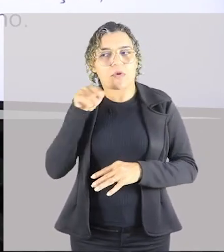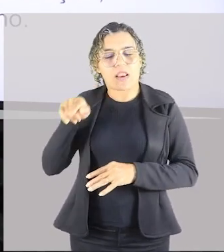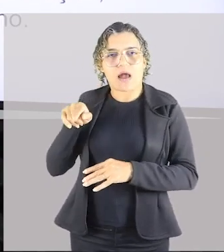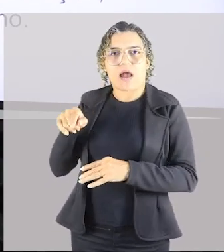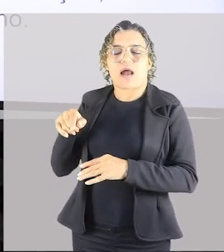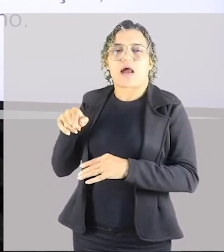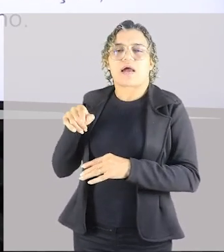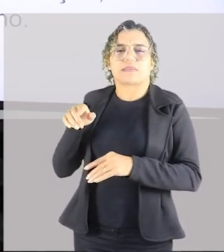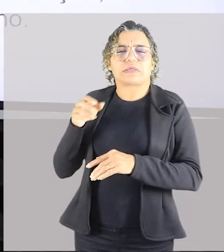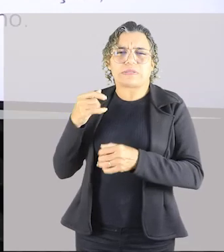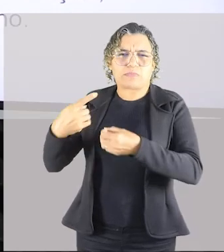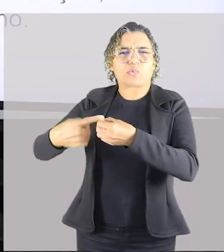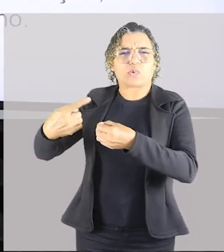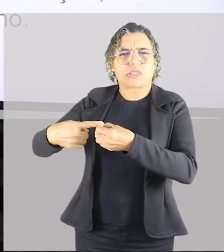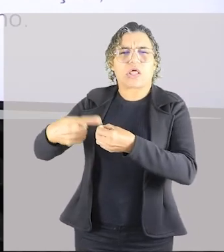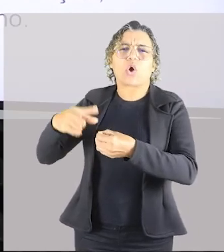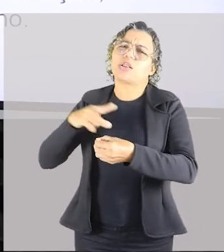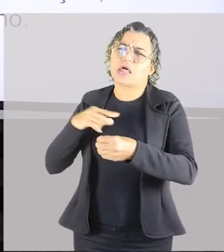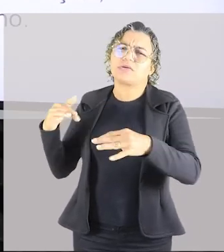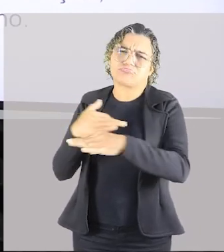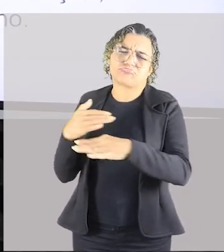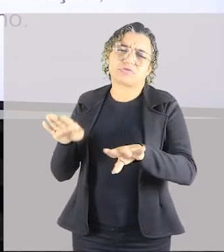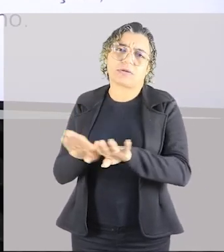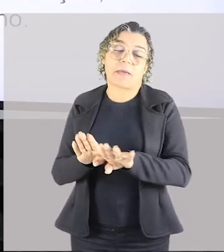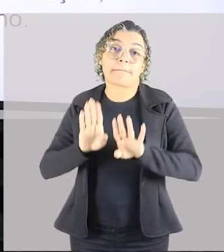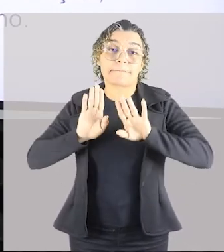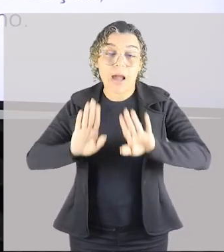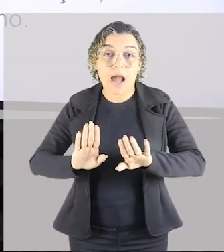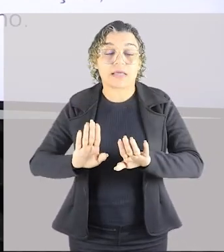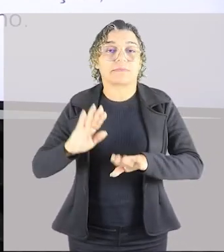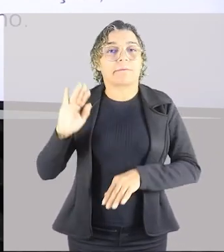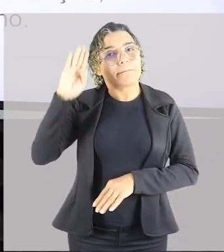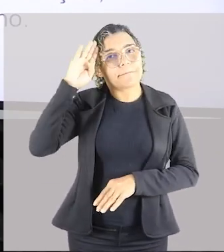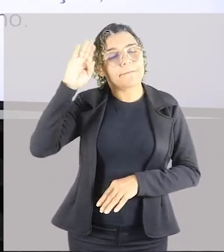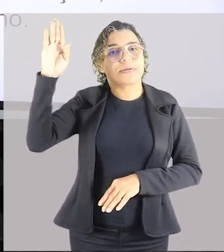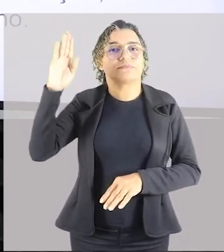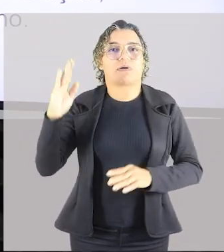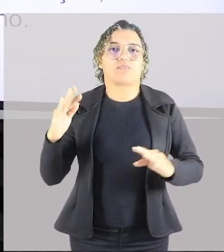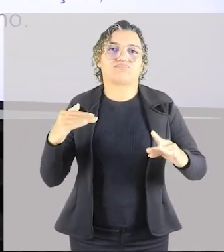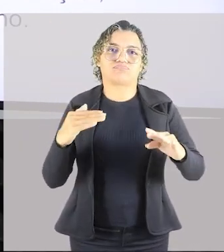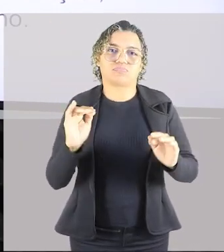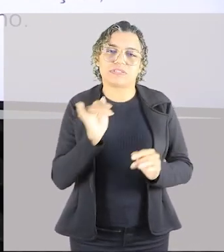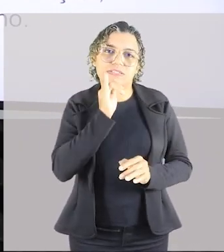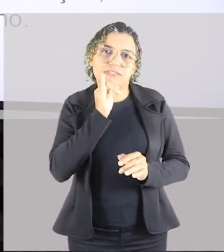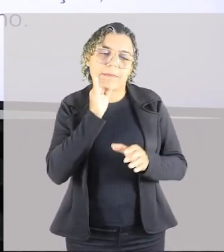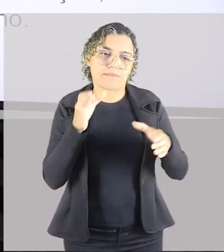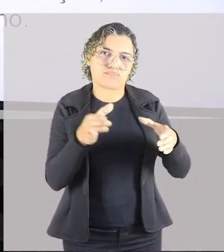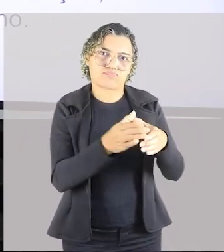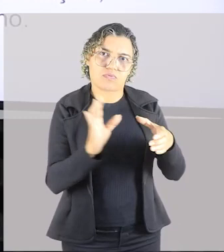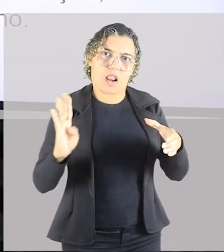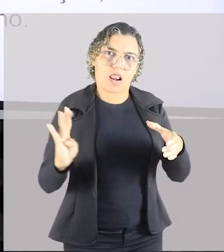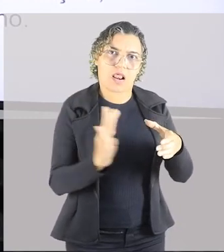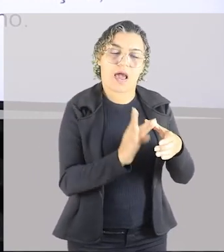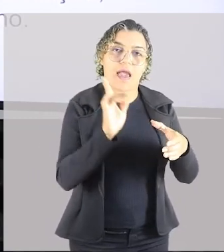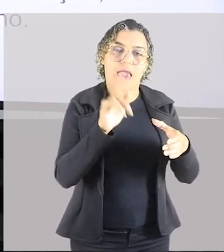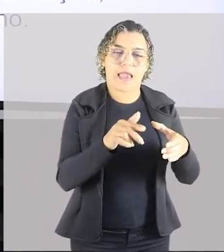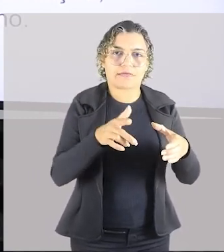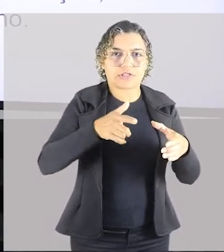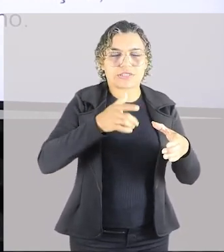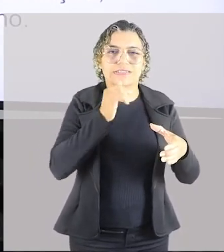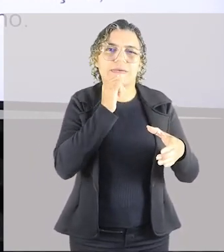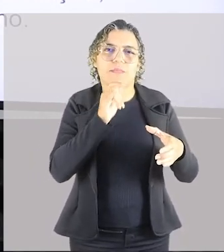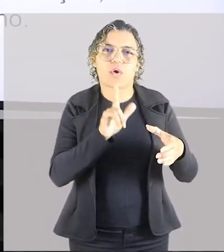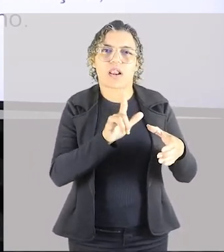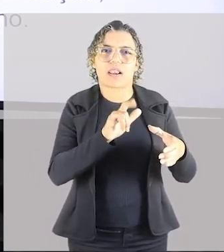as nossas principais cidades, as nossas principais aglomerações urbanas estão concentradas no litoral, gente, tá certo?